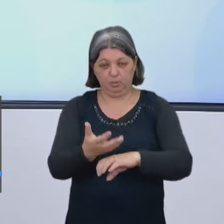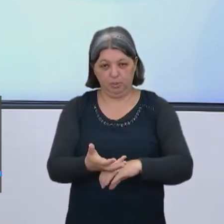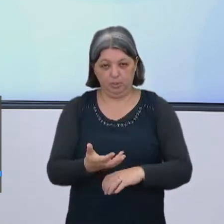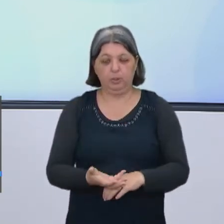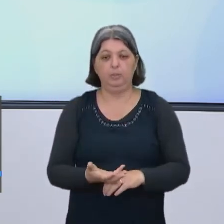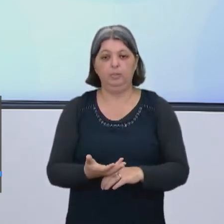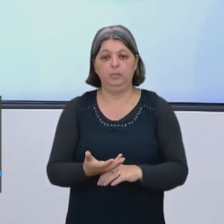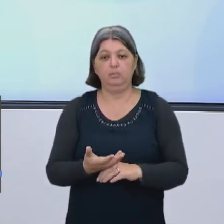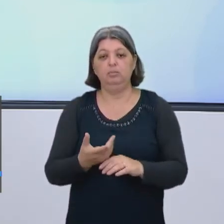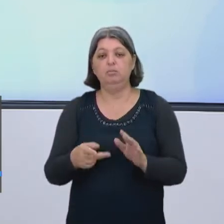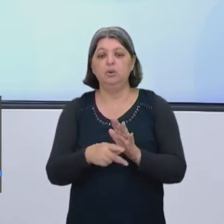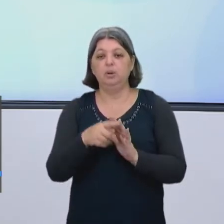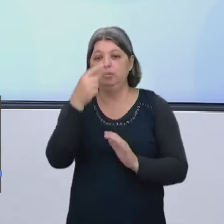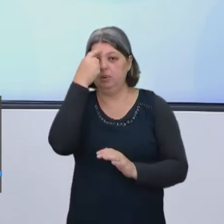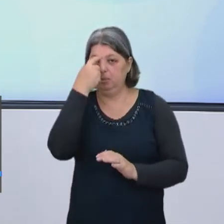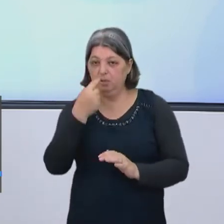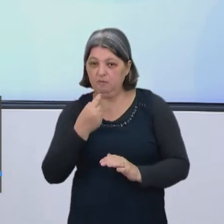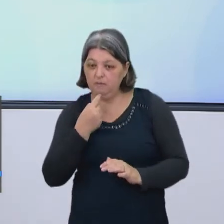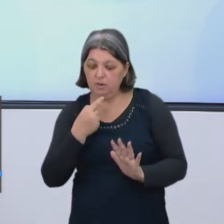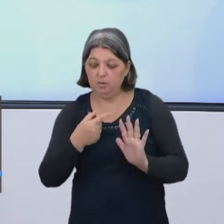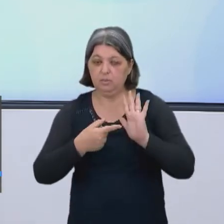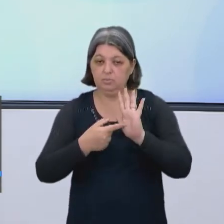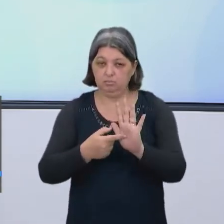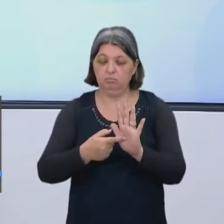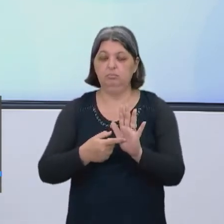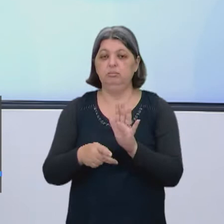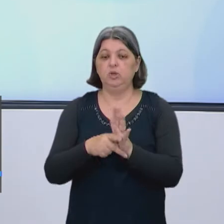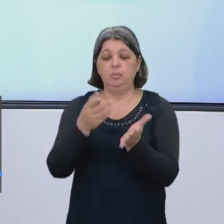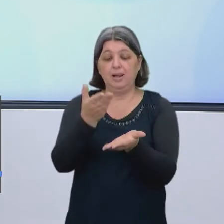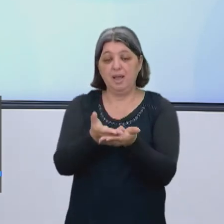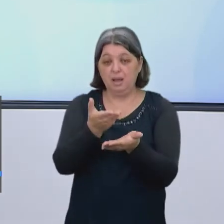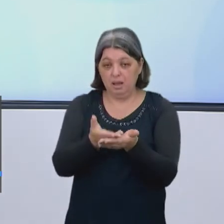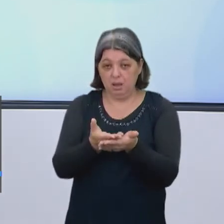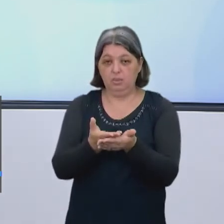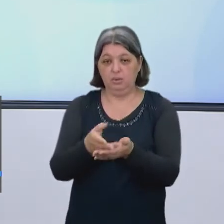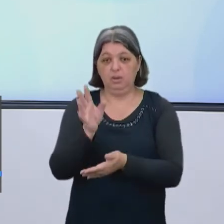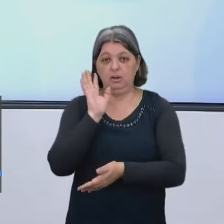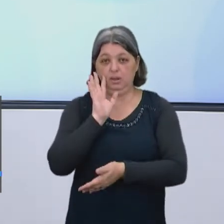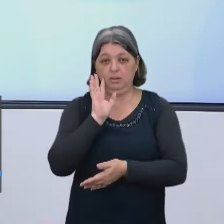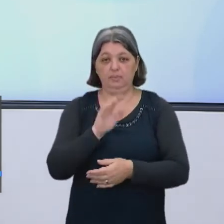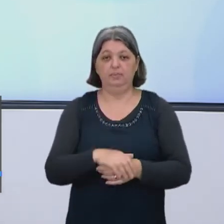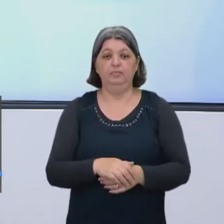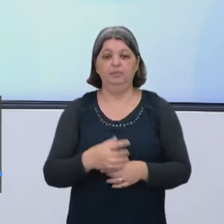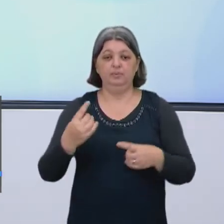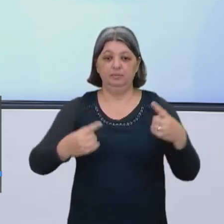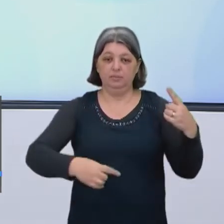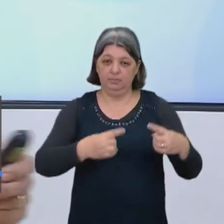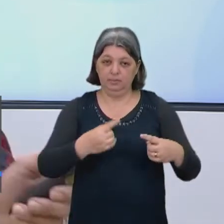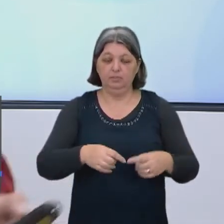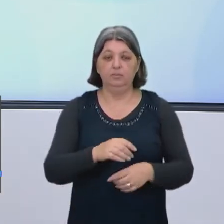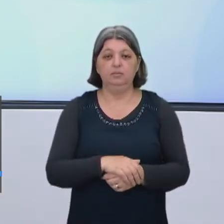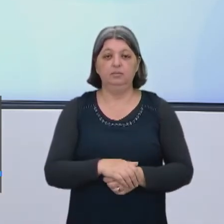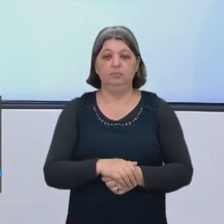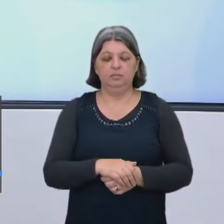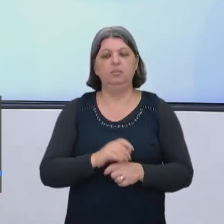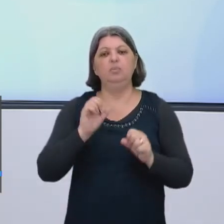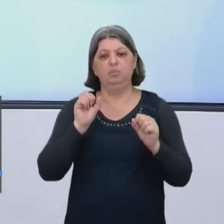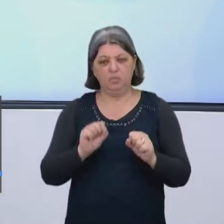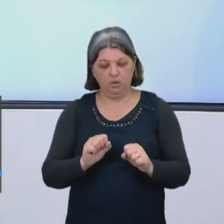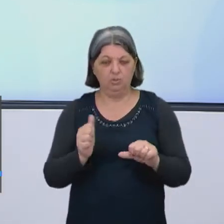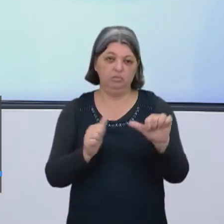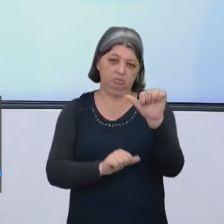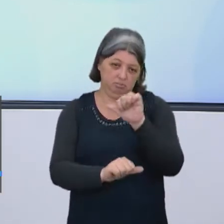né, aquele fio condutor que sempre leva a uma aula produtiva, a uma aula legal, dialogada, né? E você pode sair disso aí